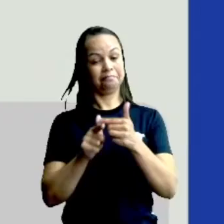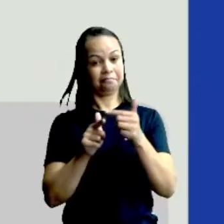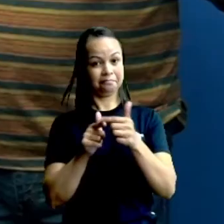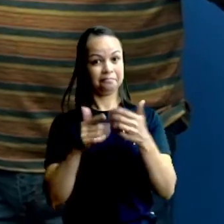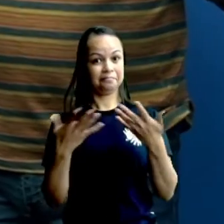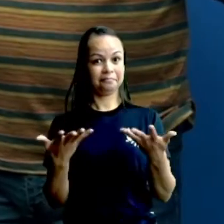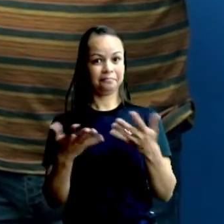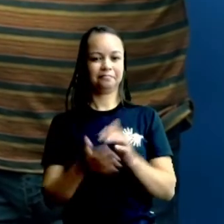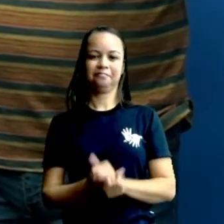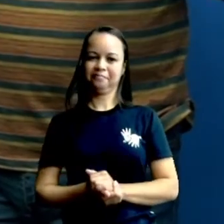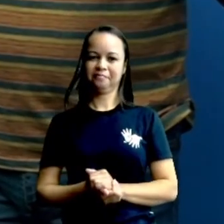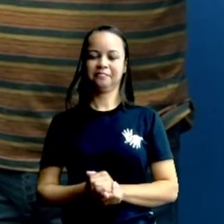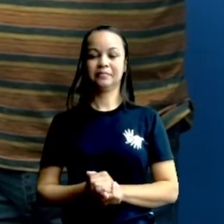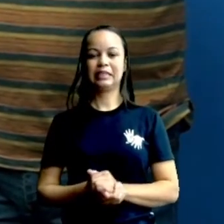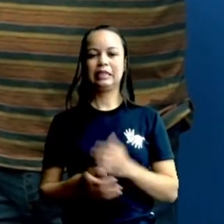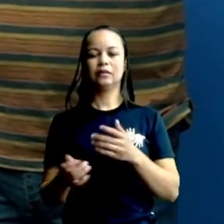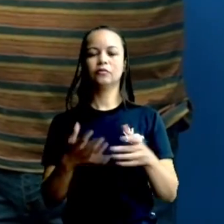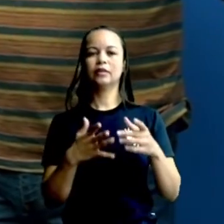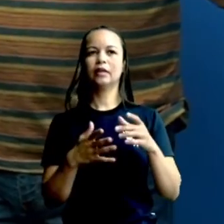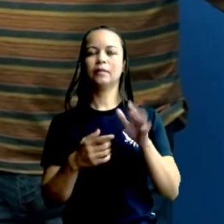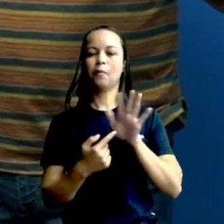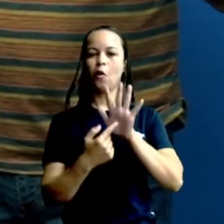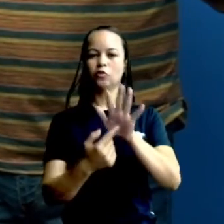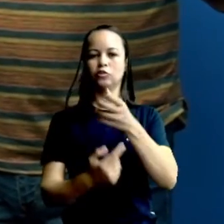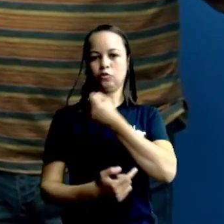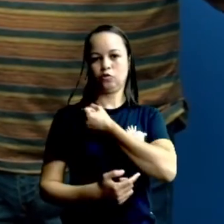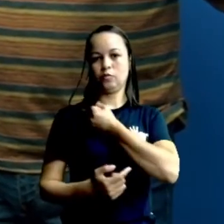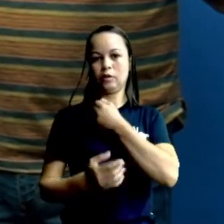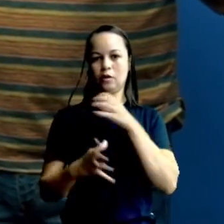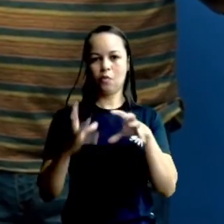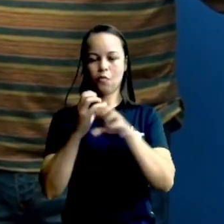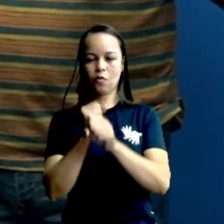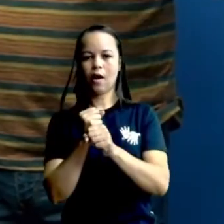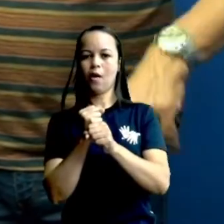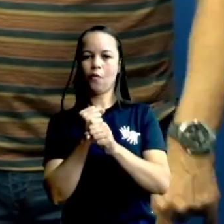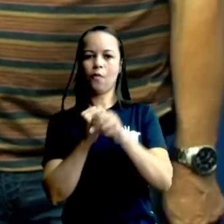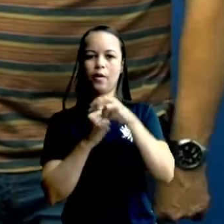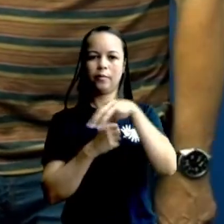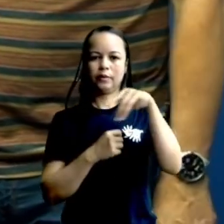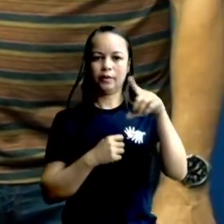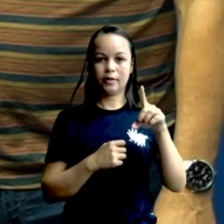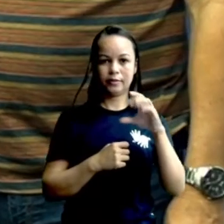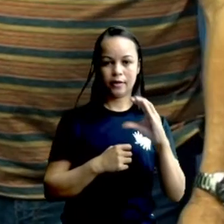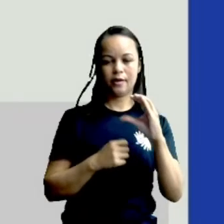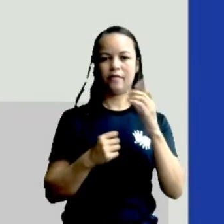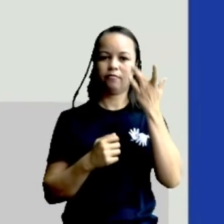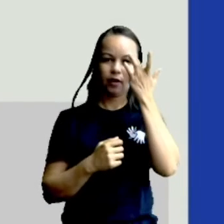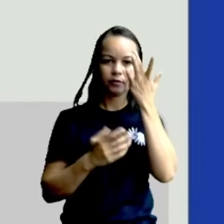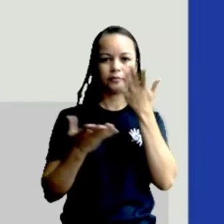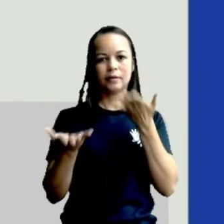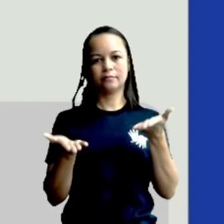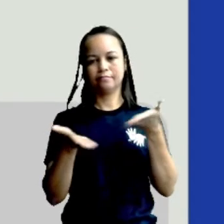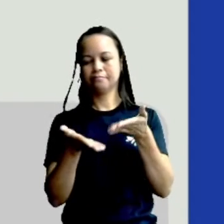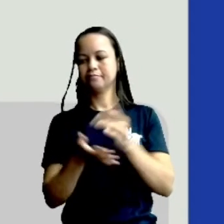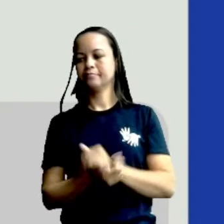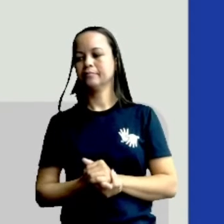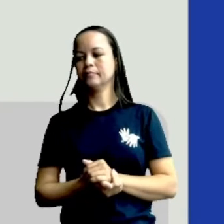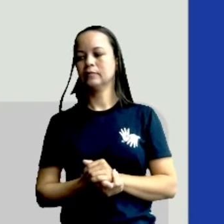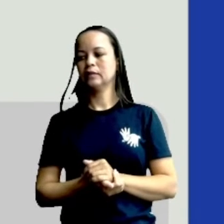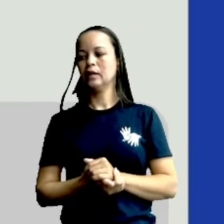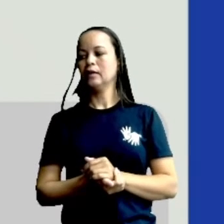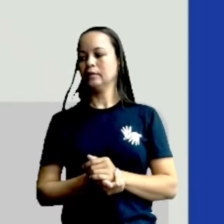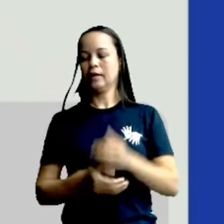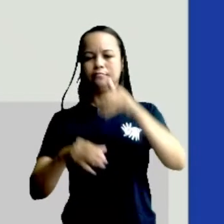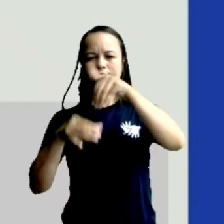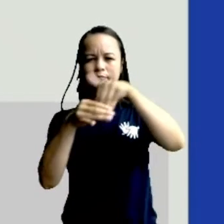Probleminha. Agora é um probleminha, né? Quando ele dá os números para calcular o MDC é fácil. Vamos agora, presta atenção. Nas últimas